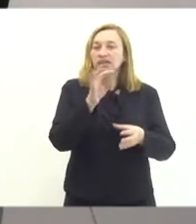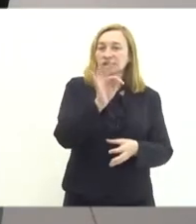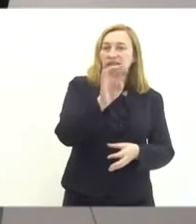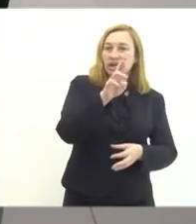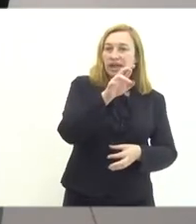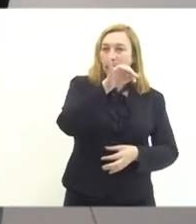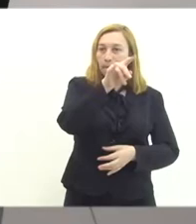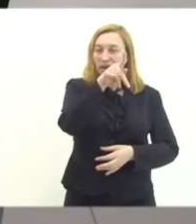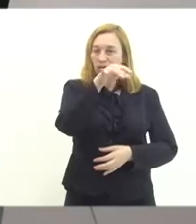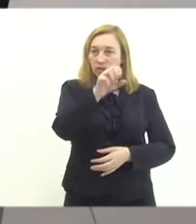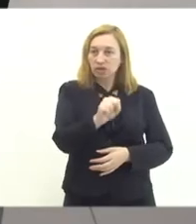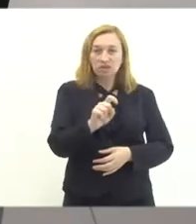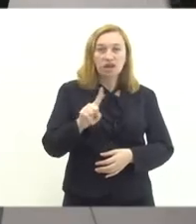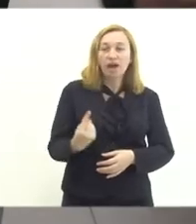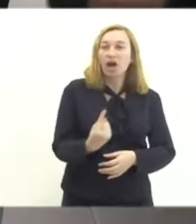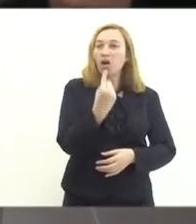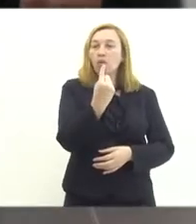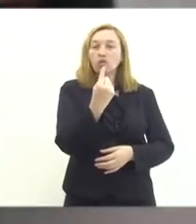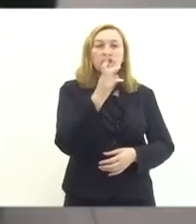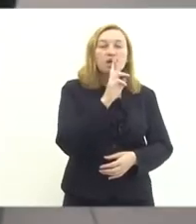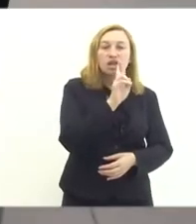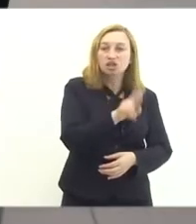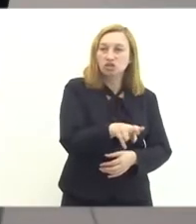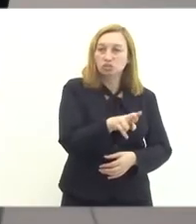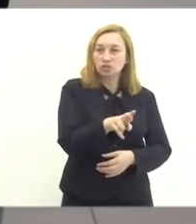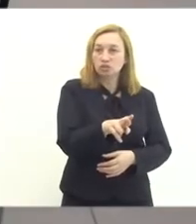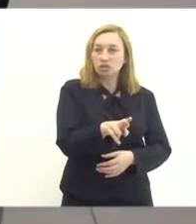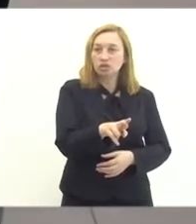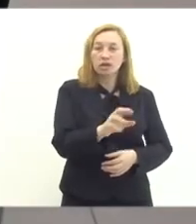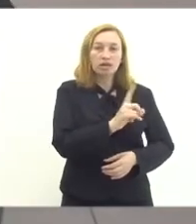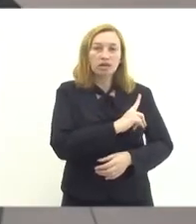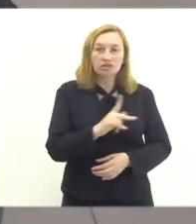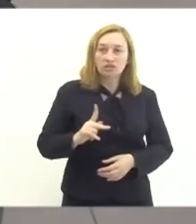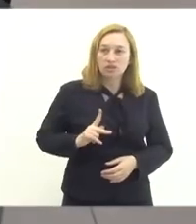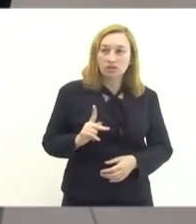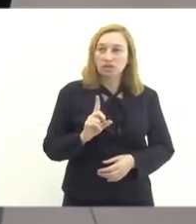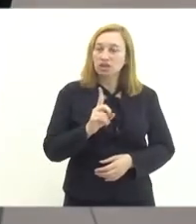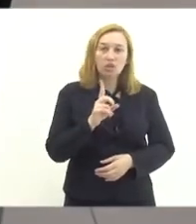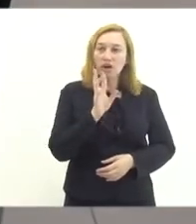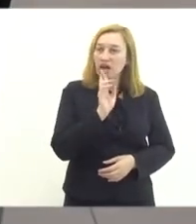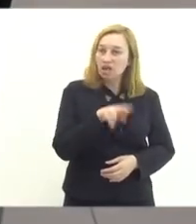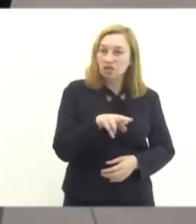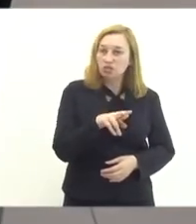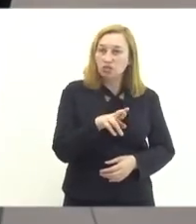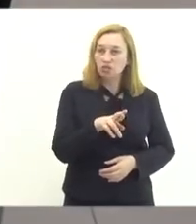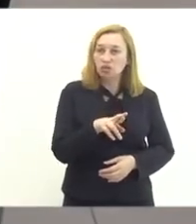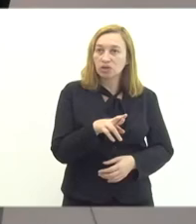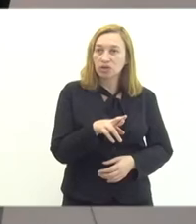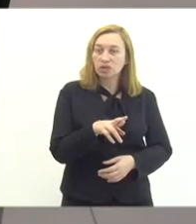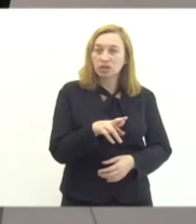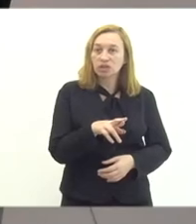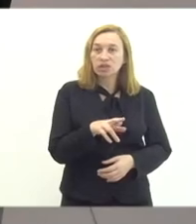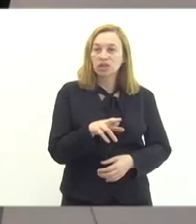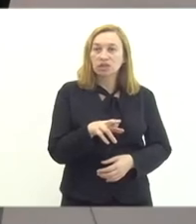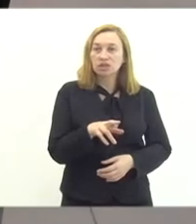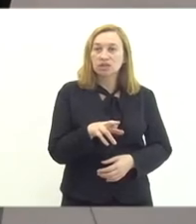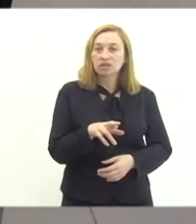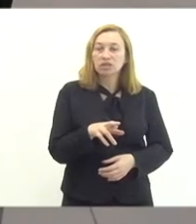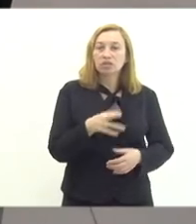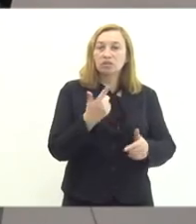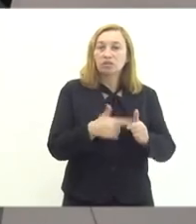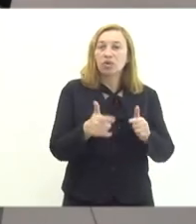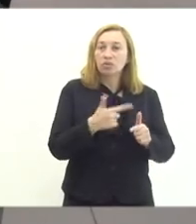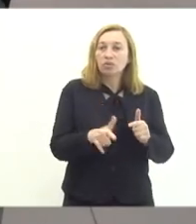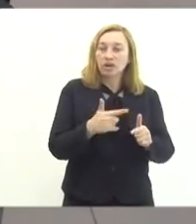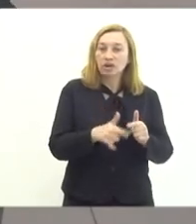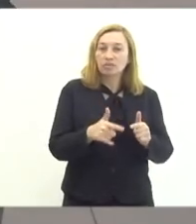porque elas não são a única resposta o e pela defensoria não são respostas para a crise sanitária que